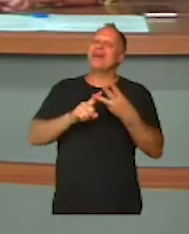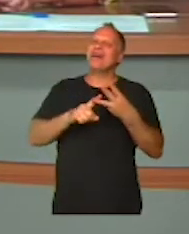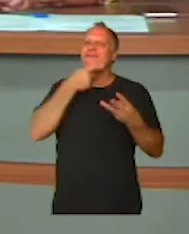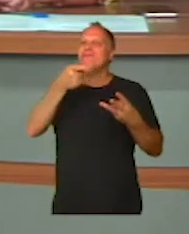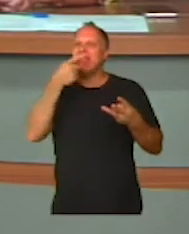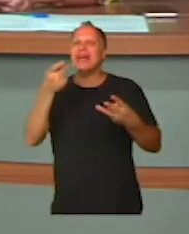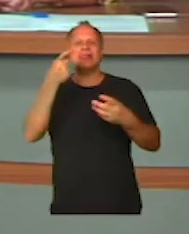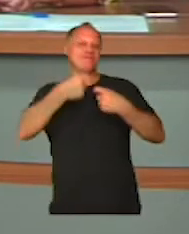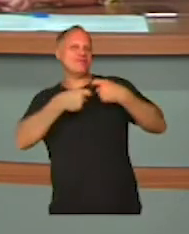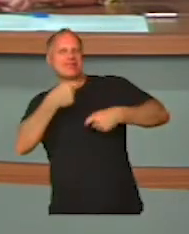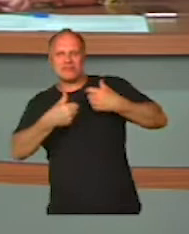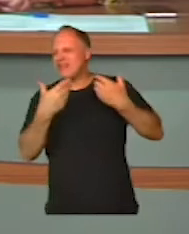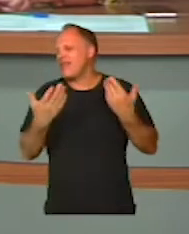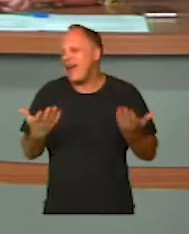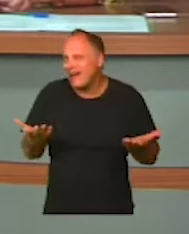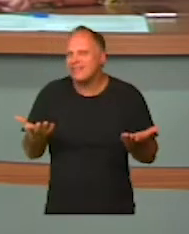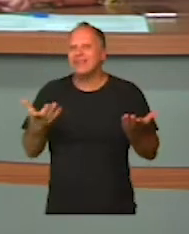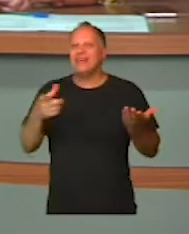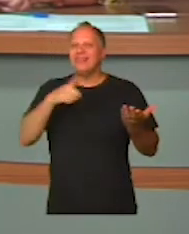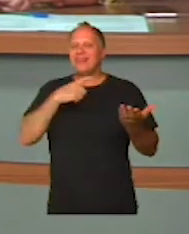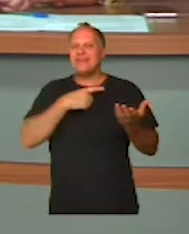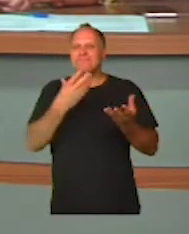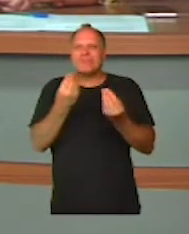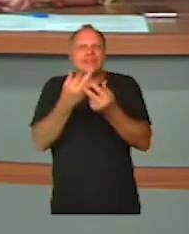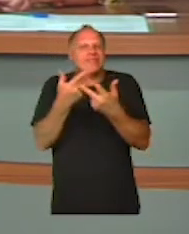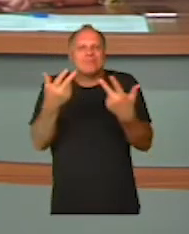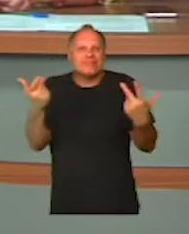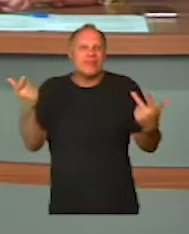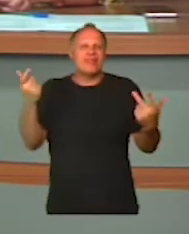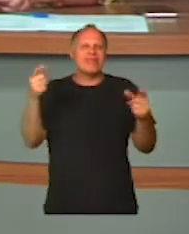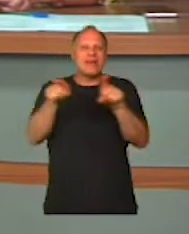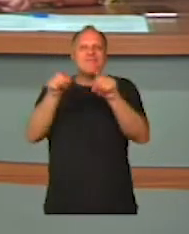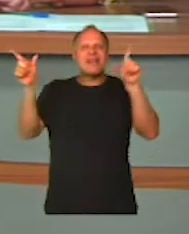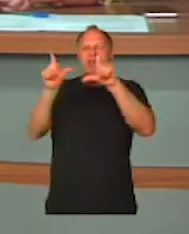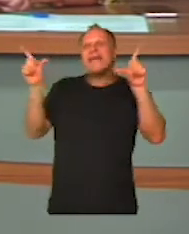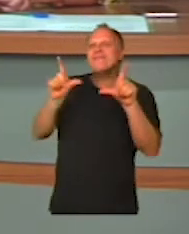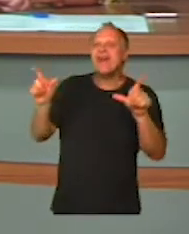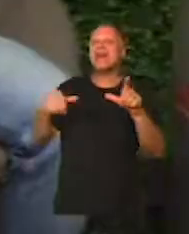Falando sobre sexualidade, né? A gente pega todas aquelas coisas que estão nos canais de...